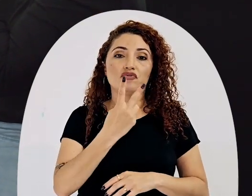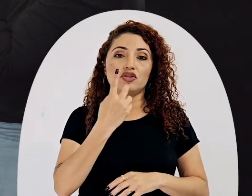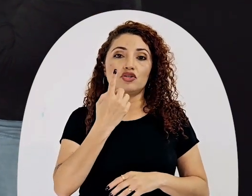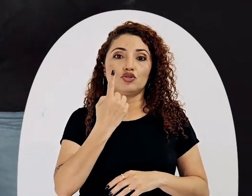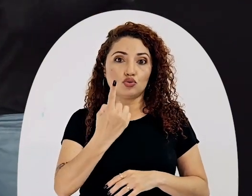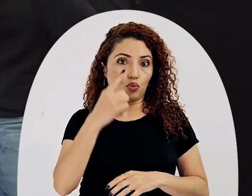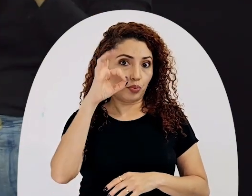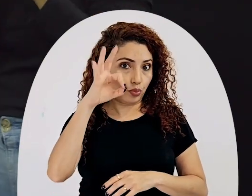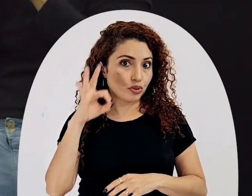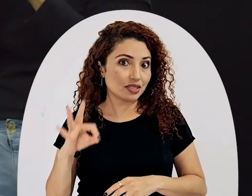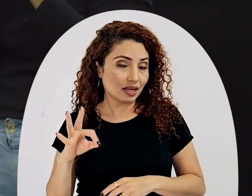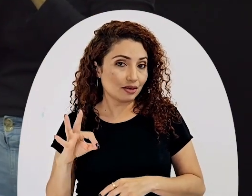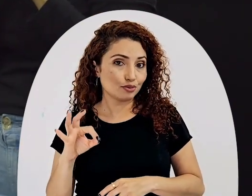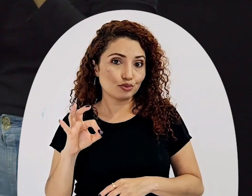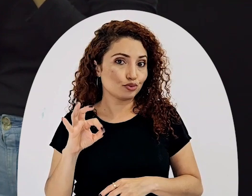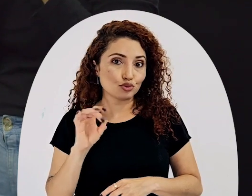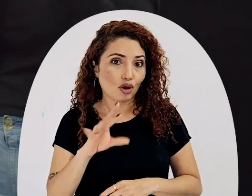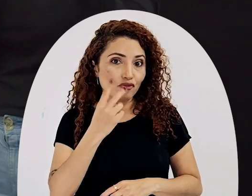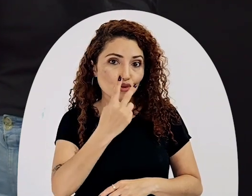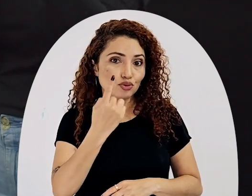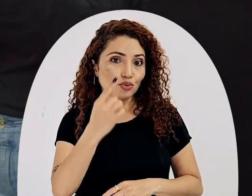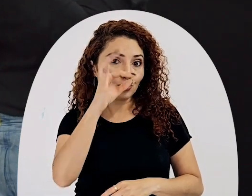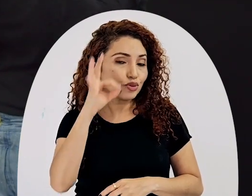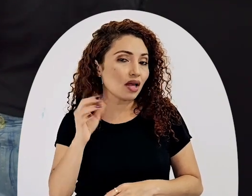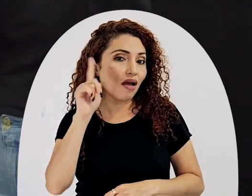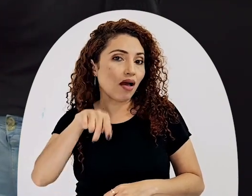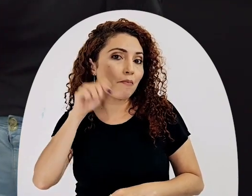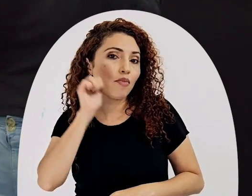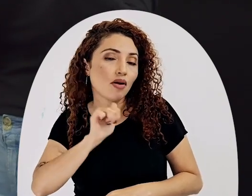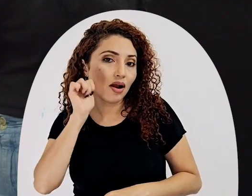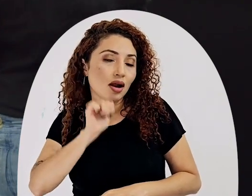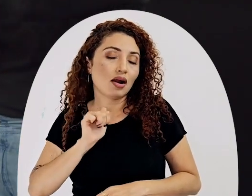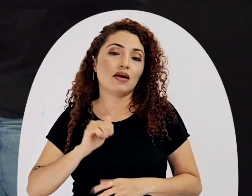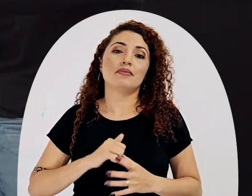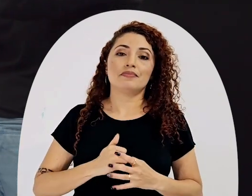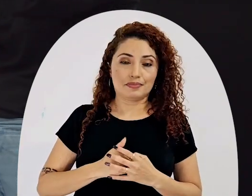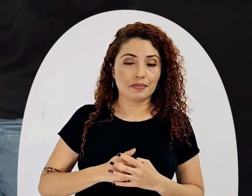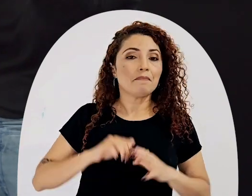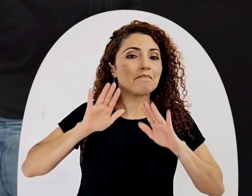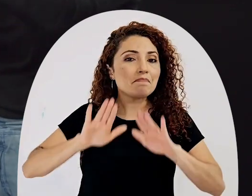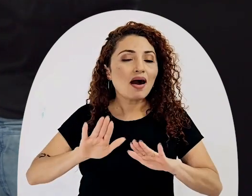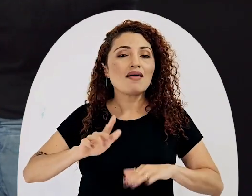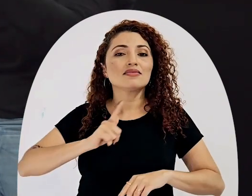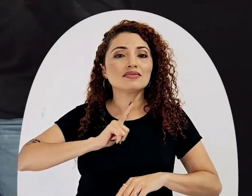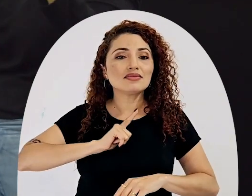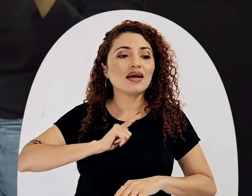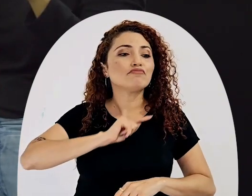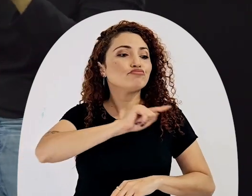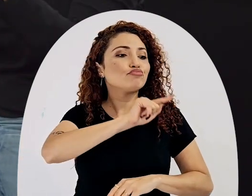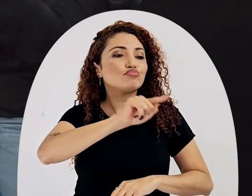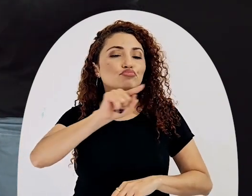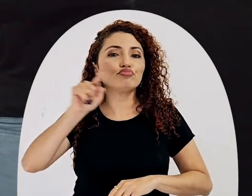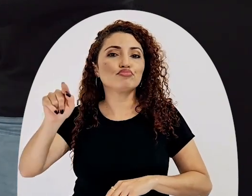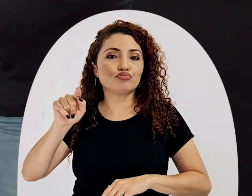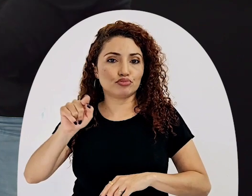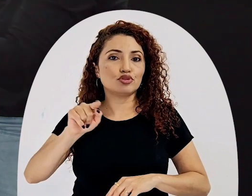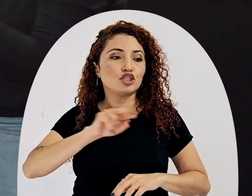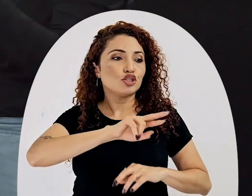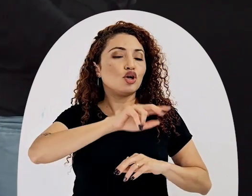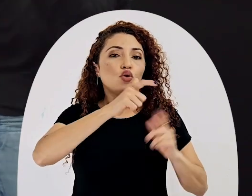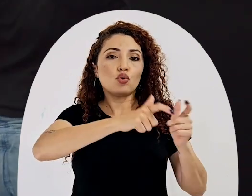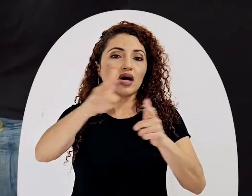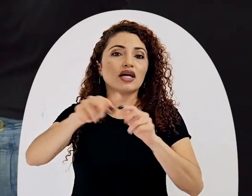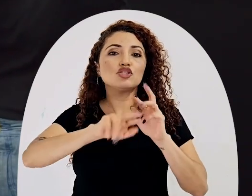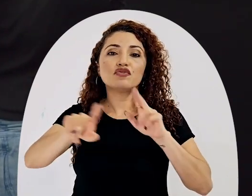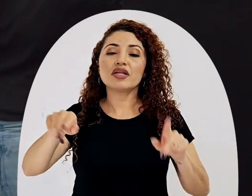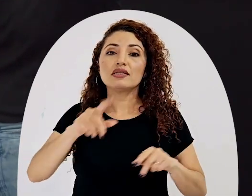29%? 21% são mulheres. Mas é claro que há diferentes, né, órgãos onde esses números, né, há 100% de